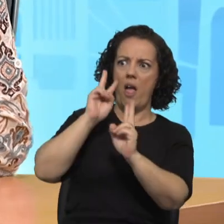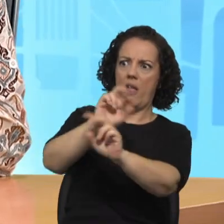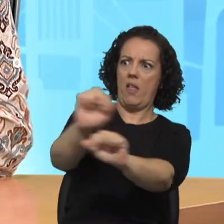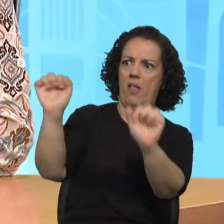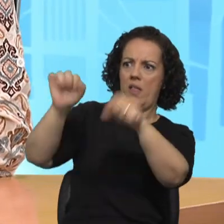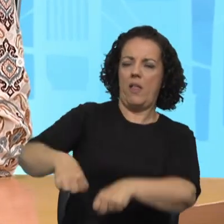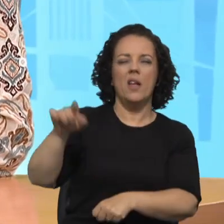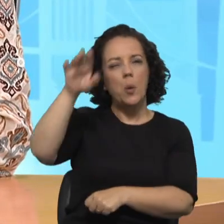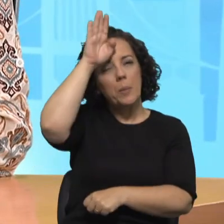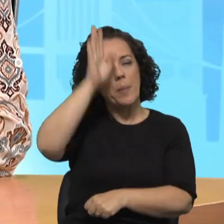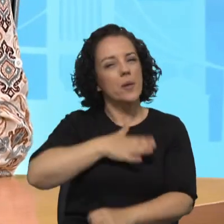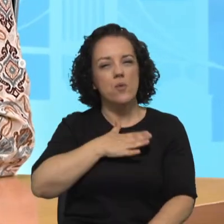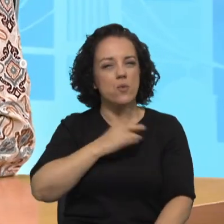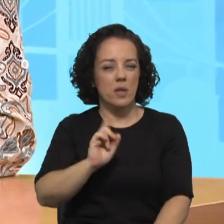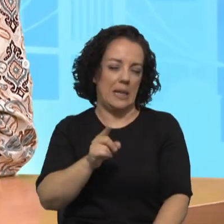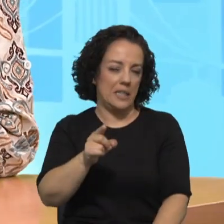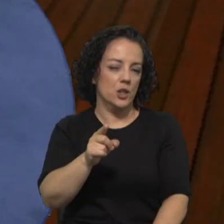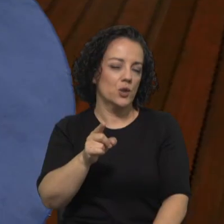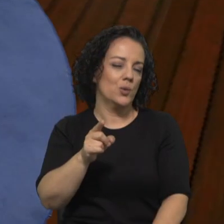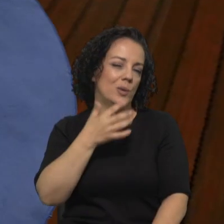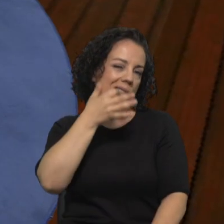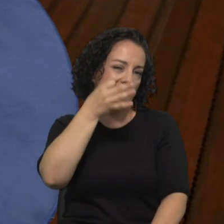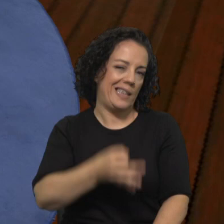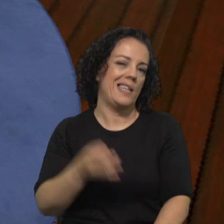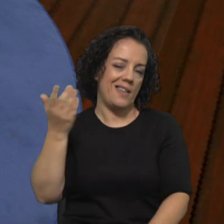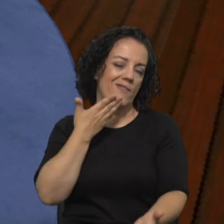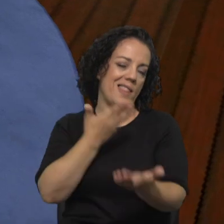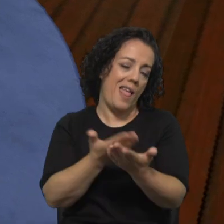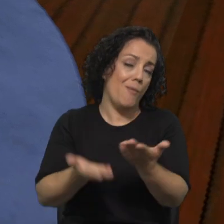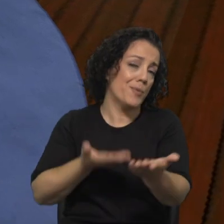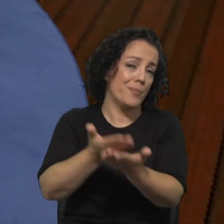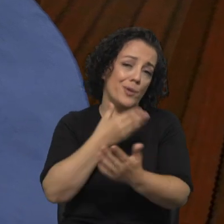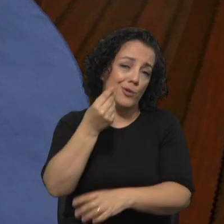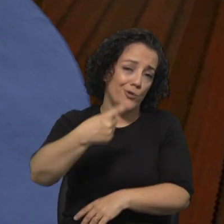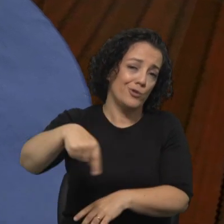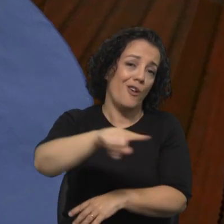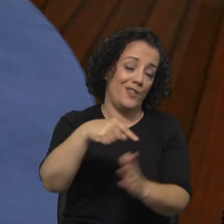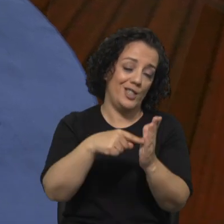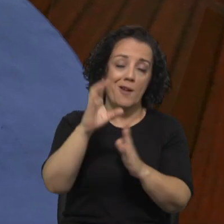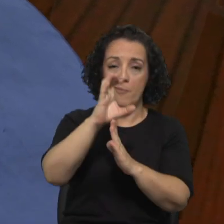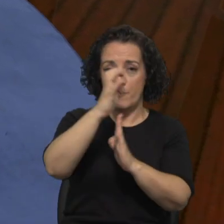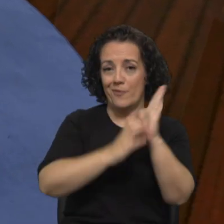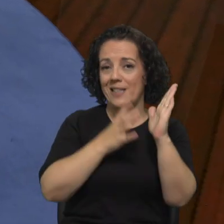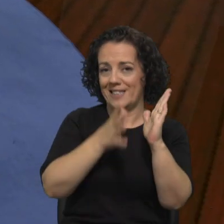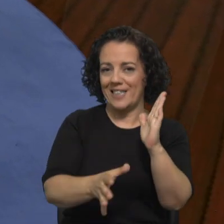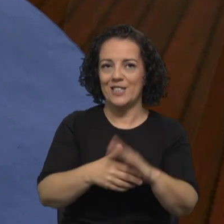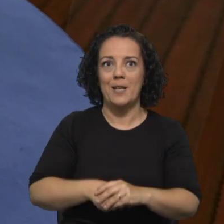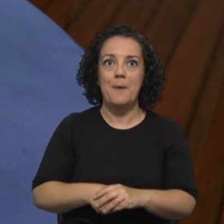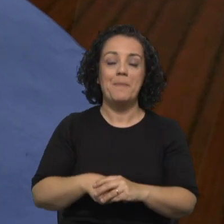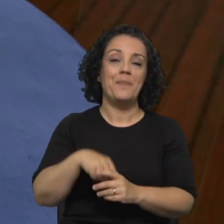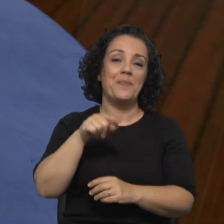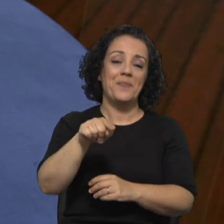desafios que eu acho que ele vem certamente aqui propor aos jovens e que ele sublinha muito no prefácio. E era precisamente por aí